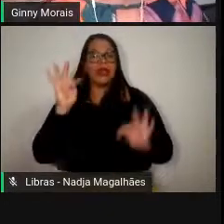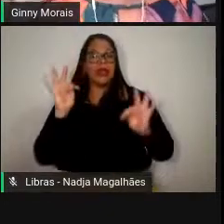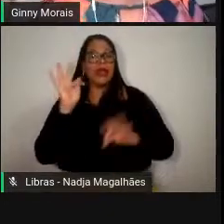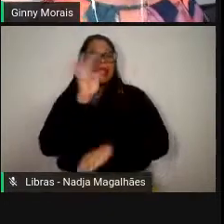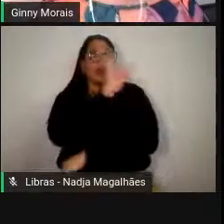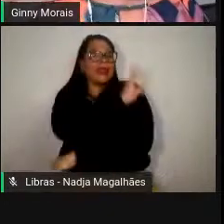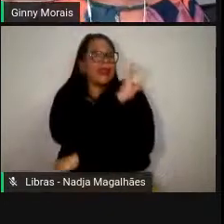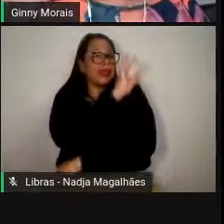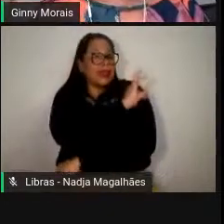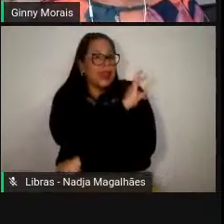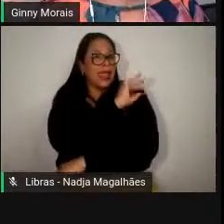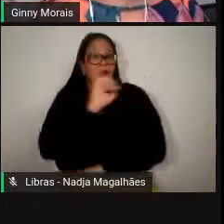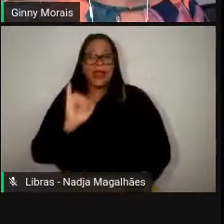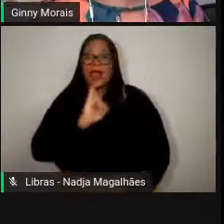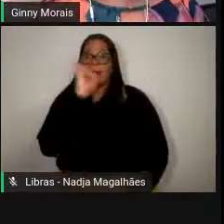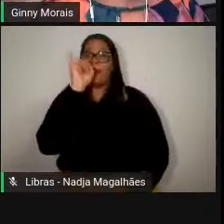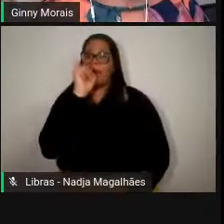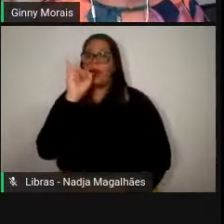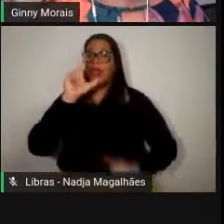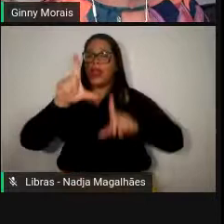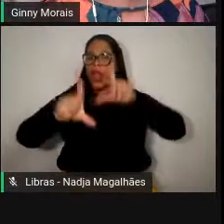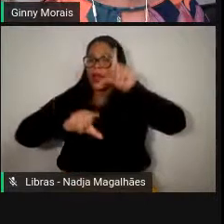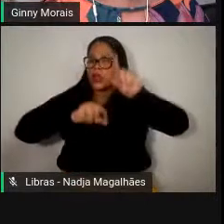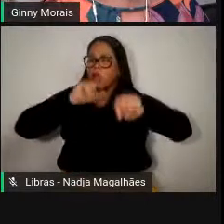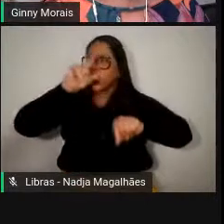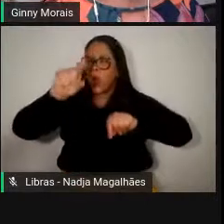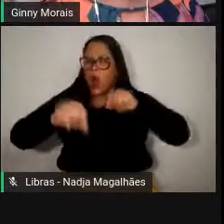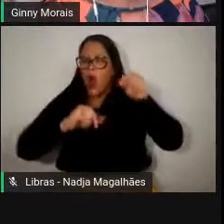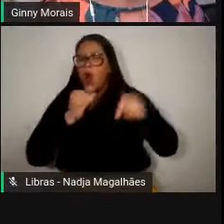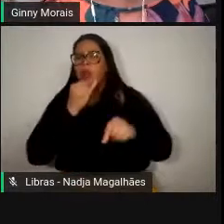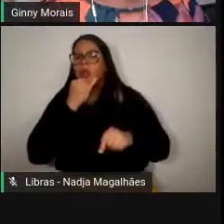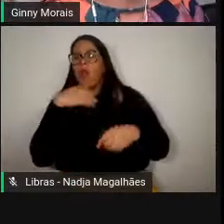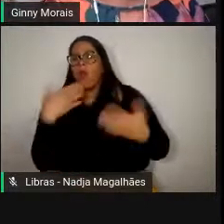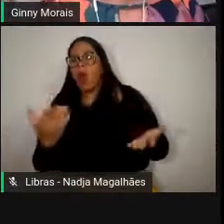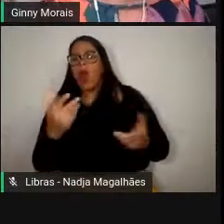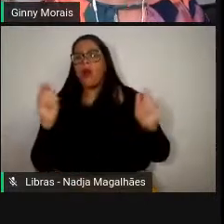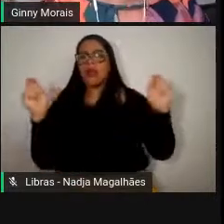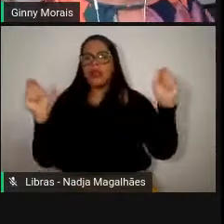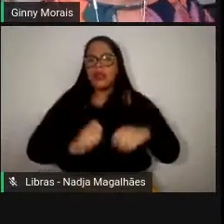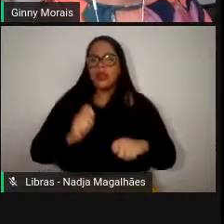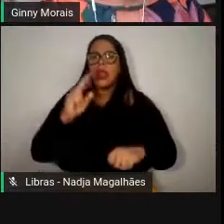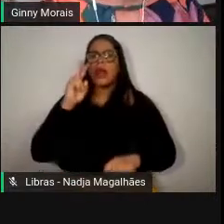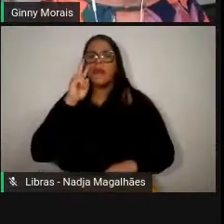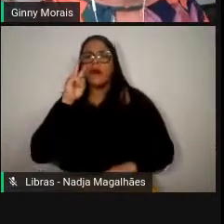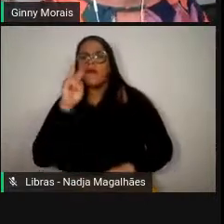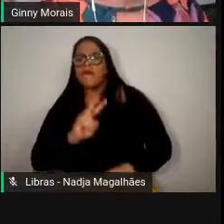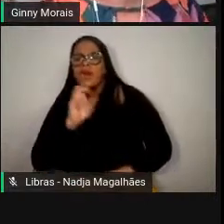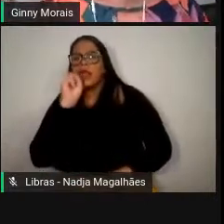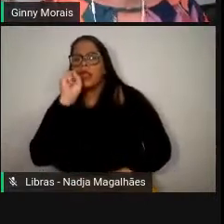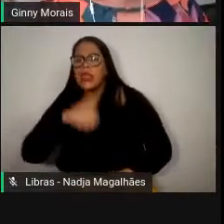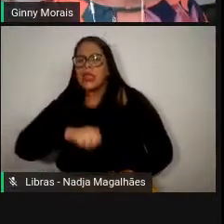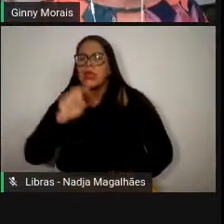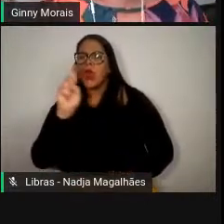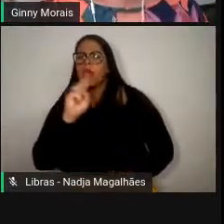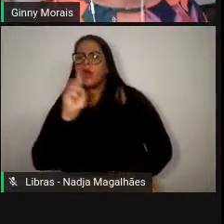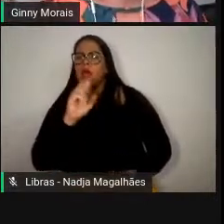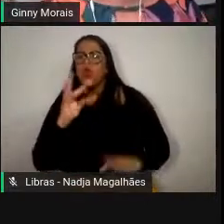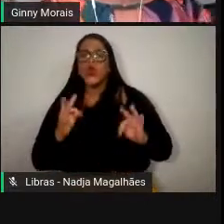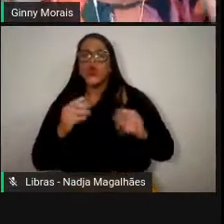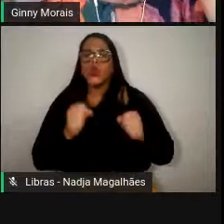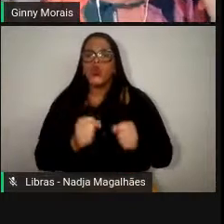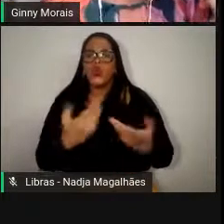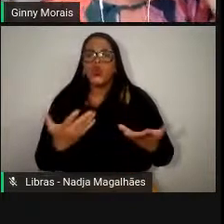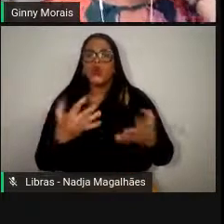ela define o conteúdo, ela define o quanto você pode ver ou não da integralidade da sessão plenária que está